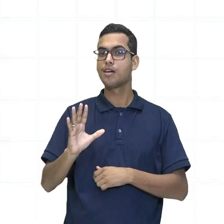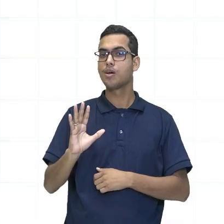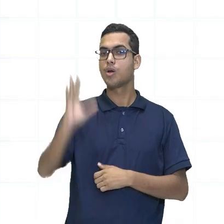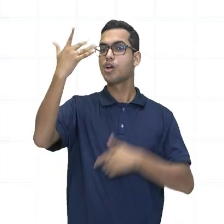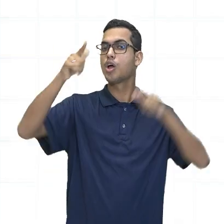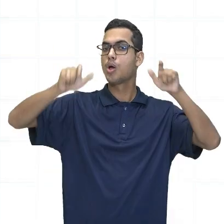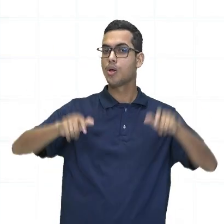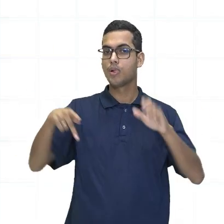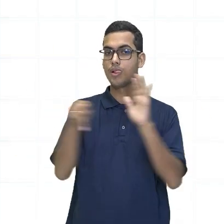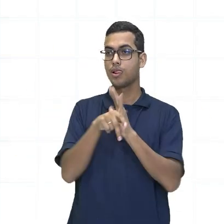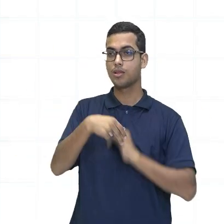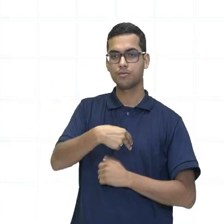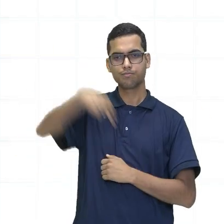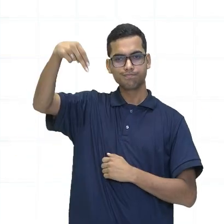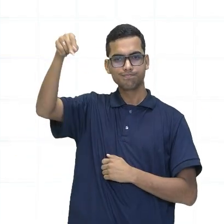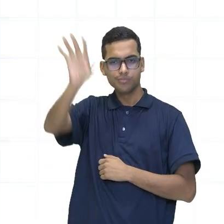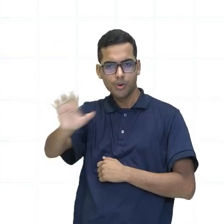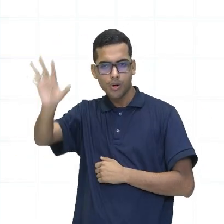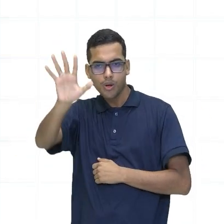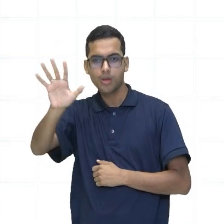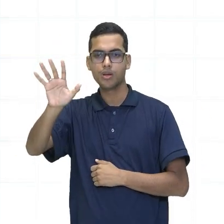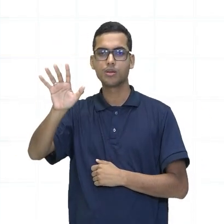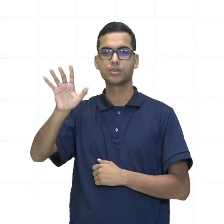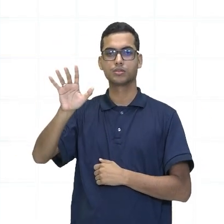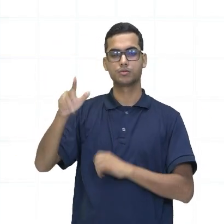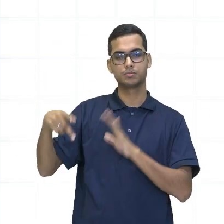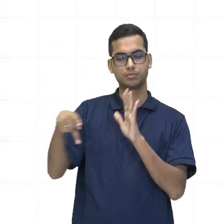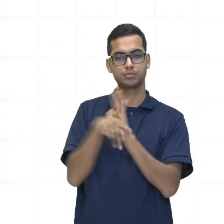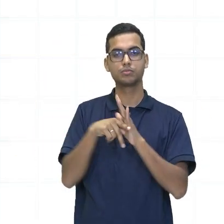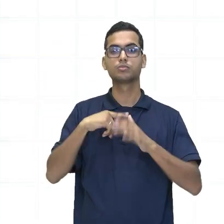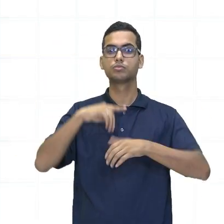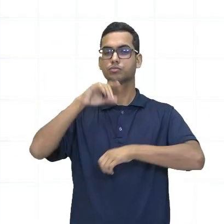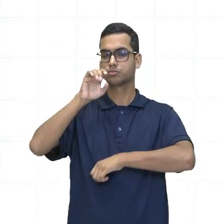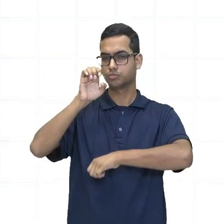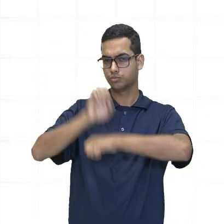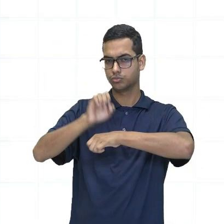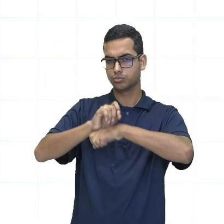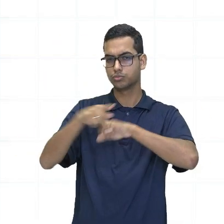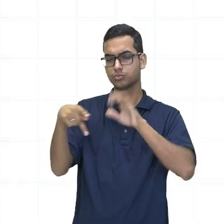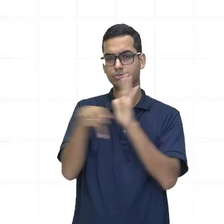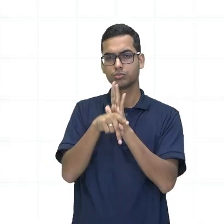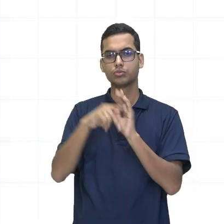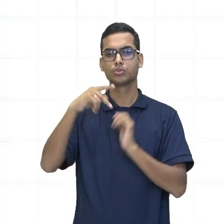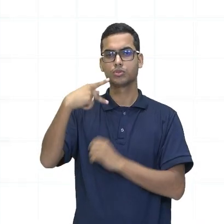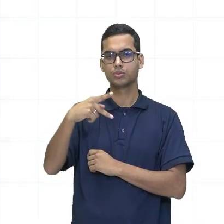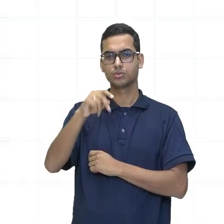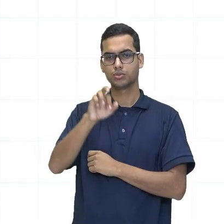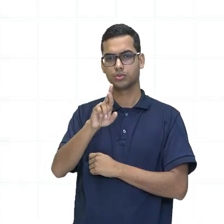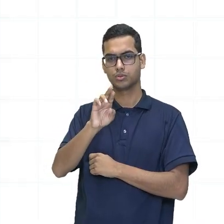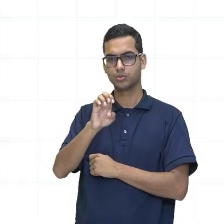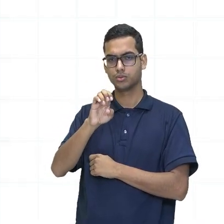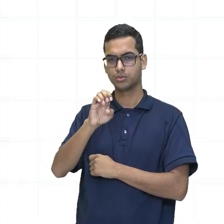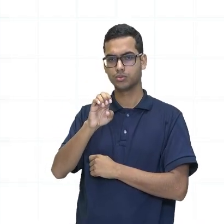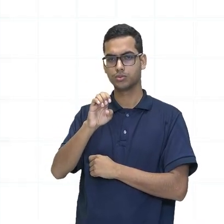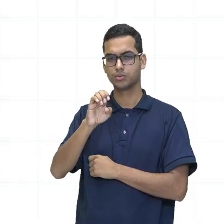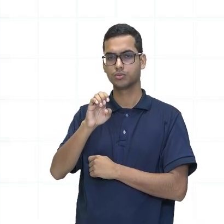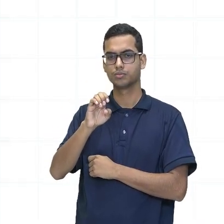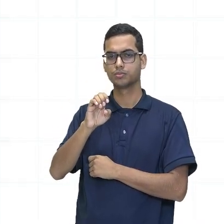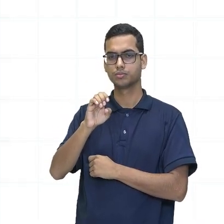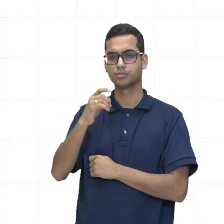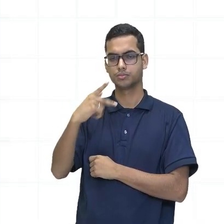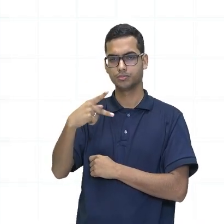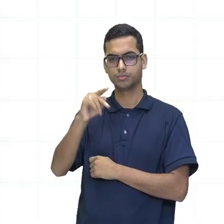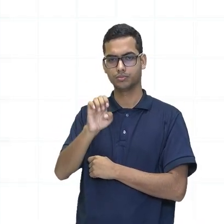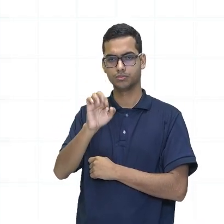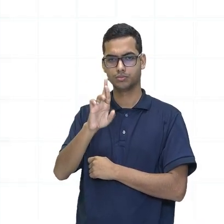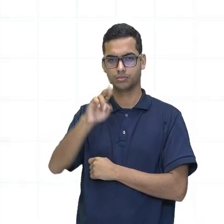região Nordeste, o carnaval apresenta outros ritmos e passos de dança. Em Pernambuco, por exemplo,